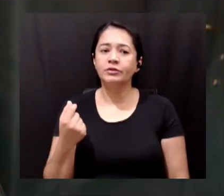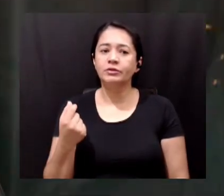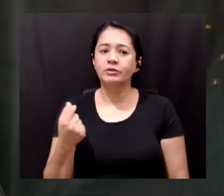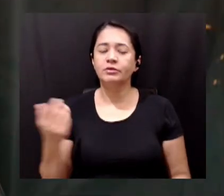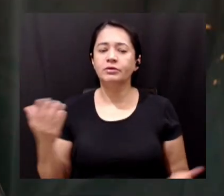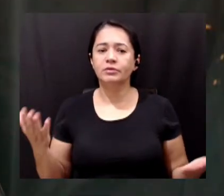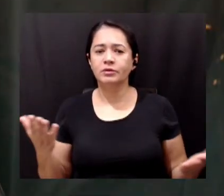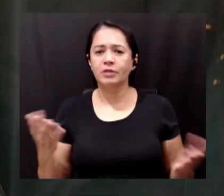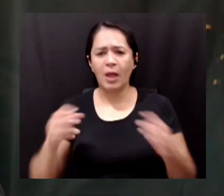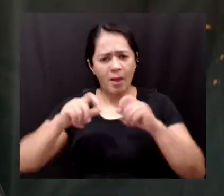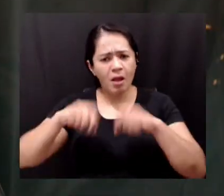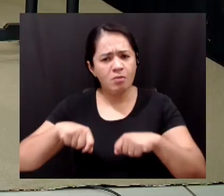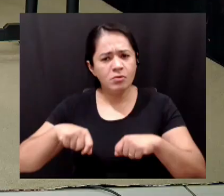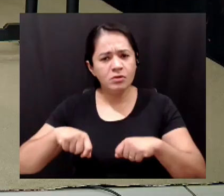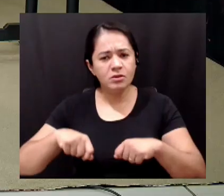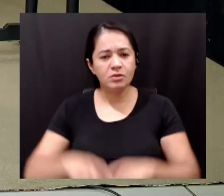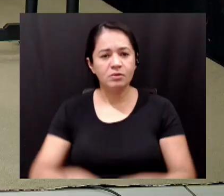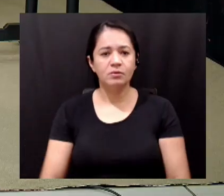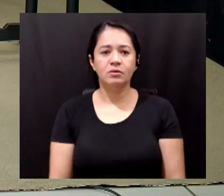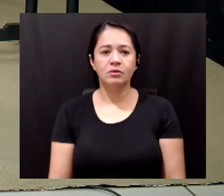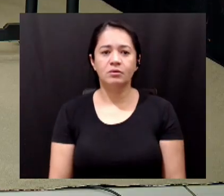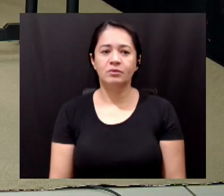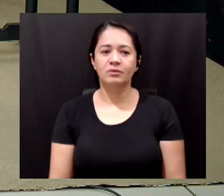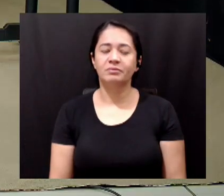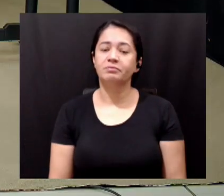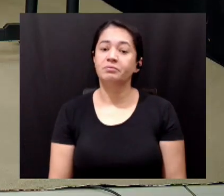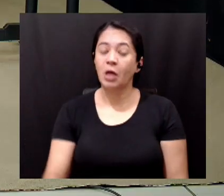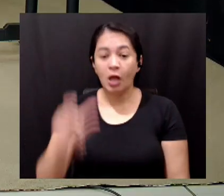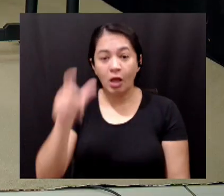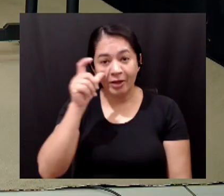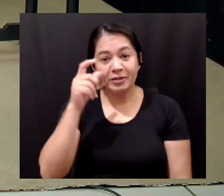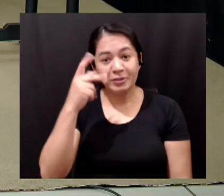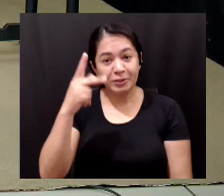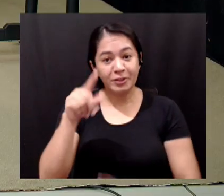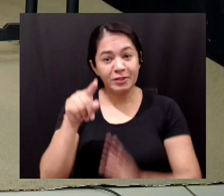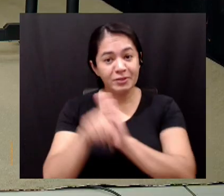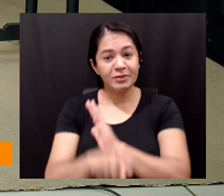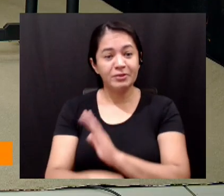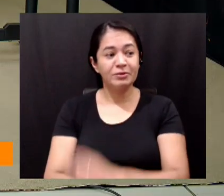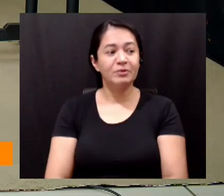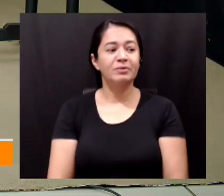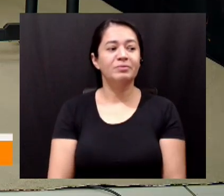possível? Interessante a sua pergunta, Rúbia.